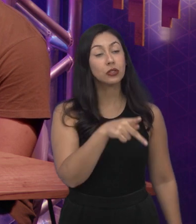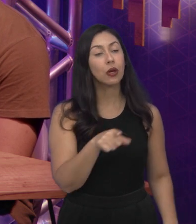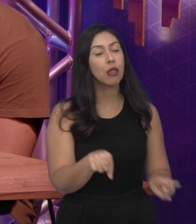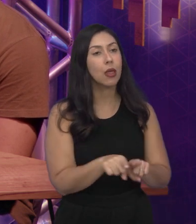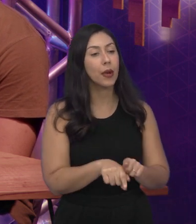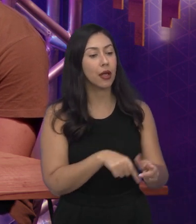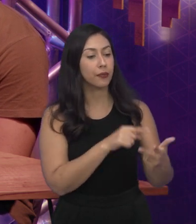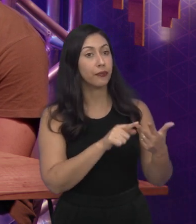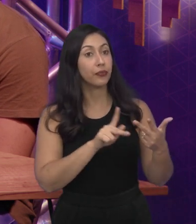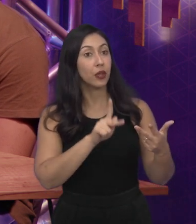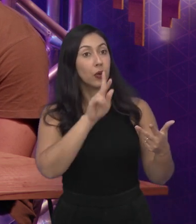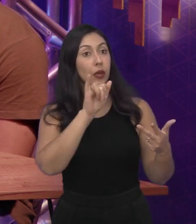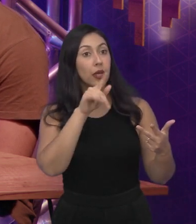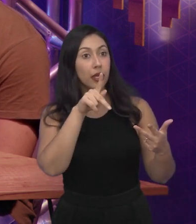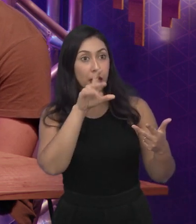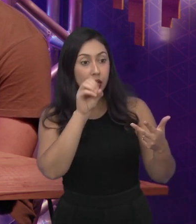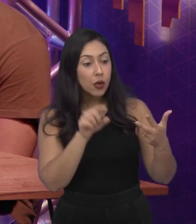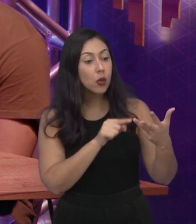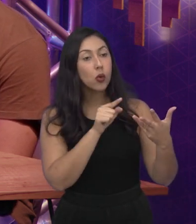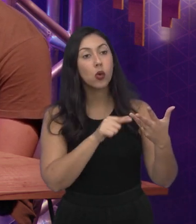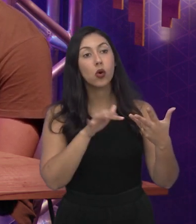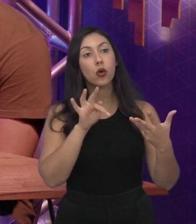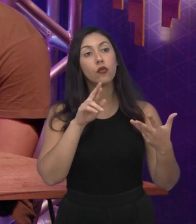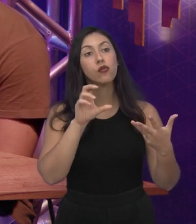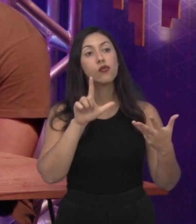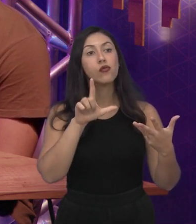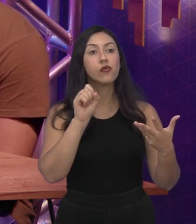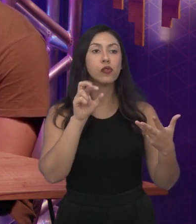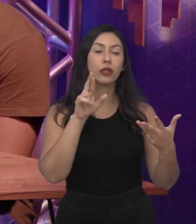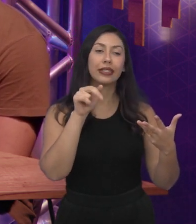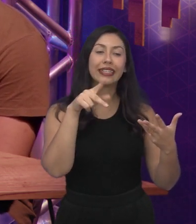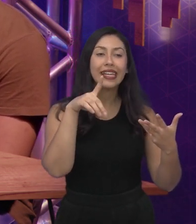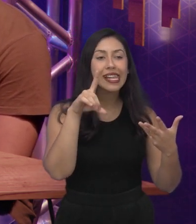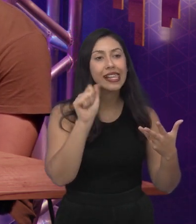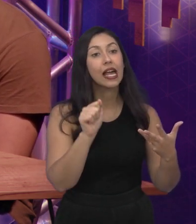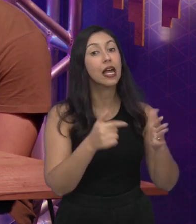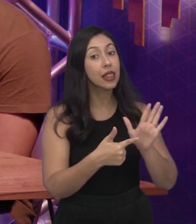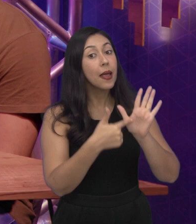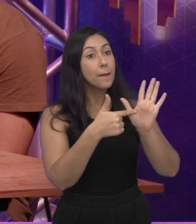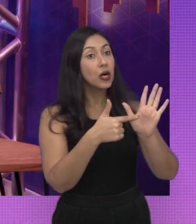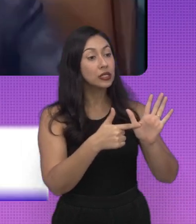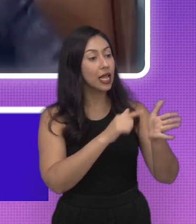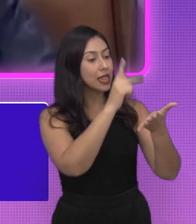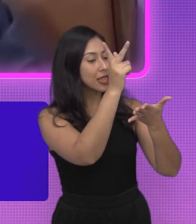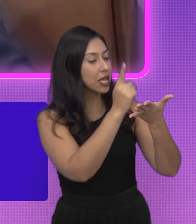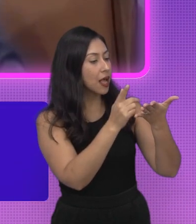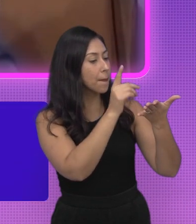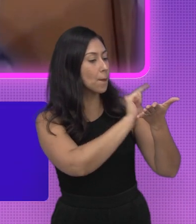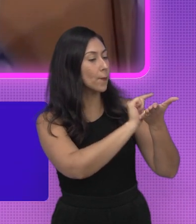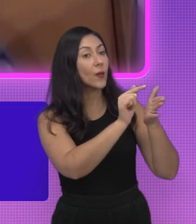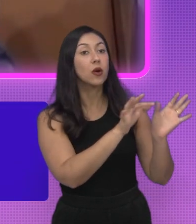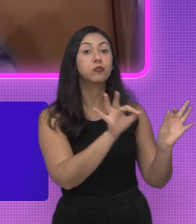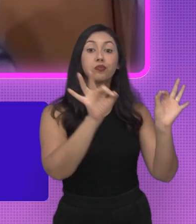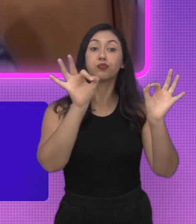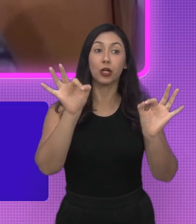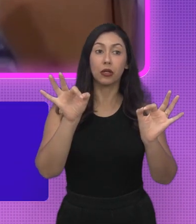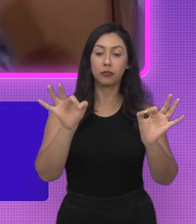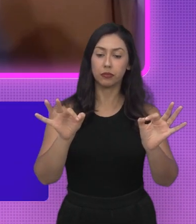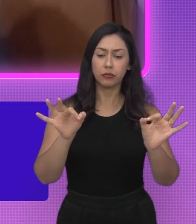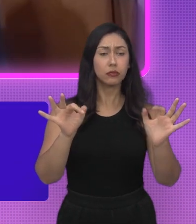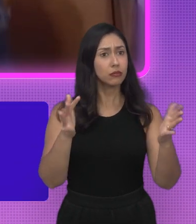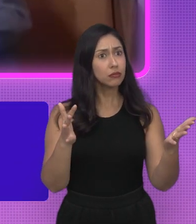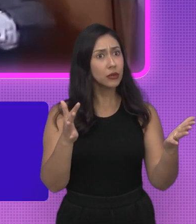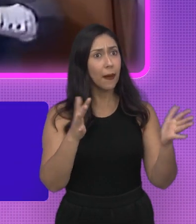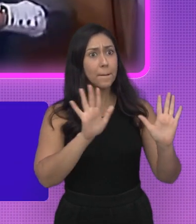Nessa cena também tem o Kiko e a Dona Florinda, e tem essa situação dele mostrar a folha em branco, né? O professor Girafales estava com